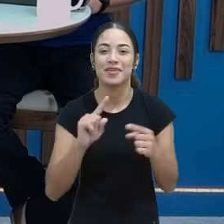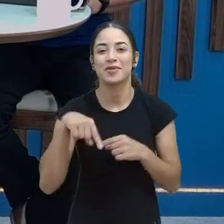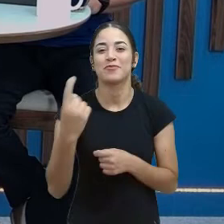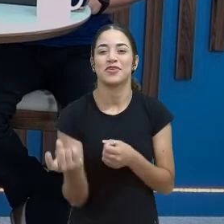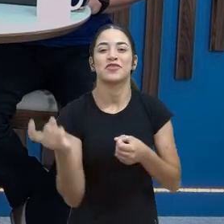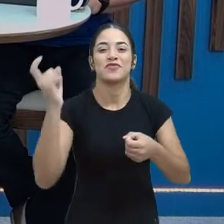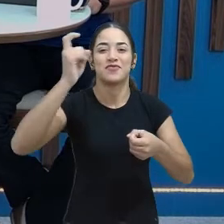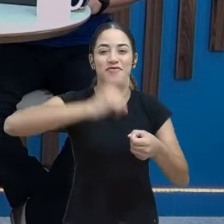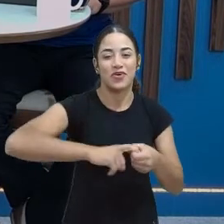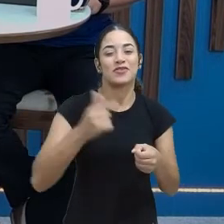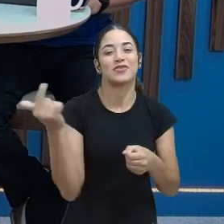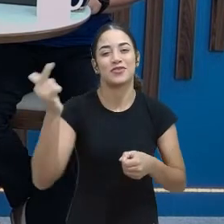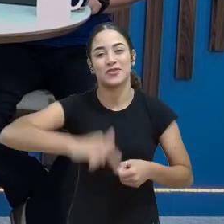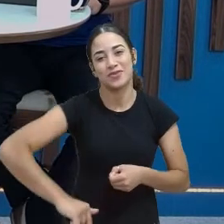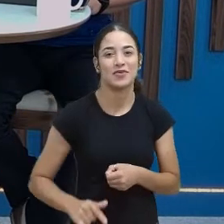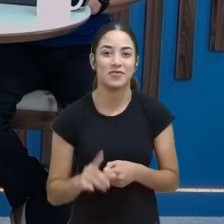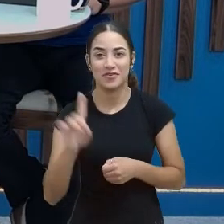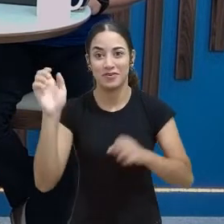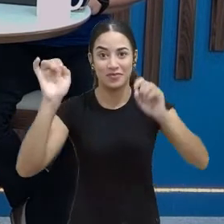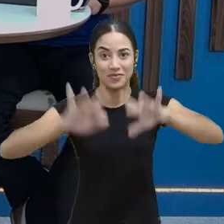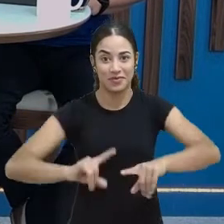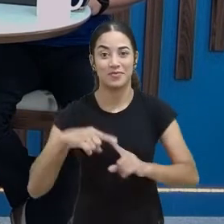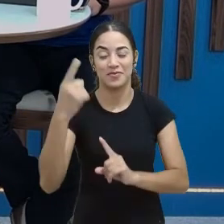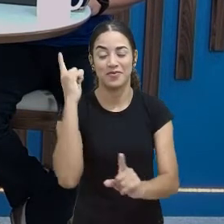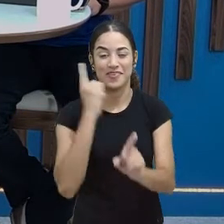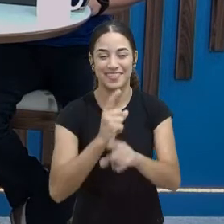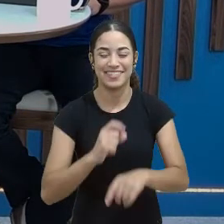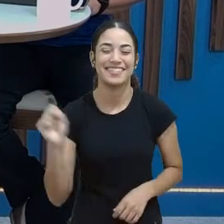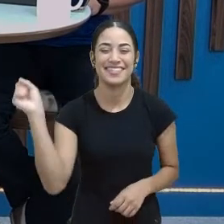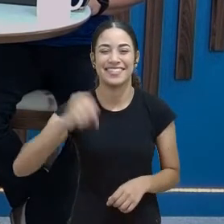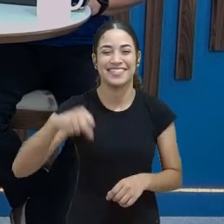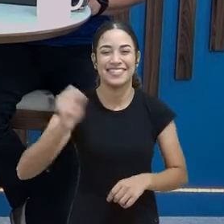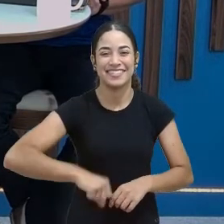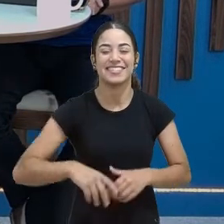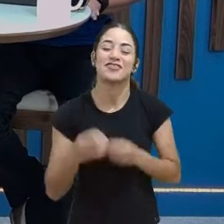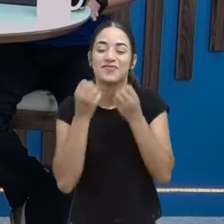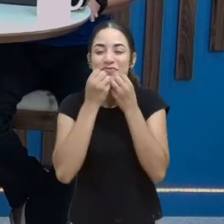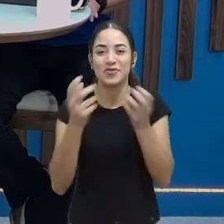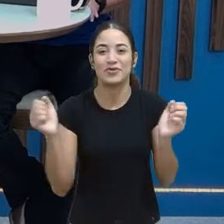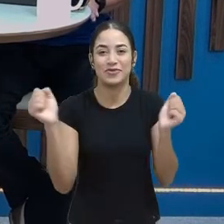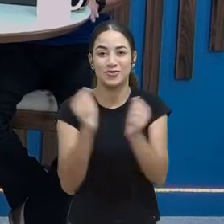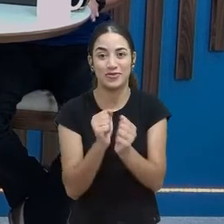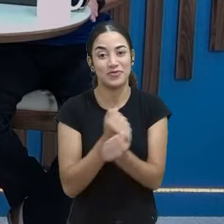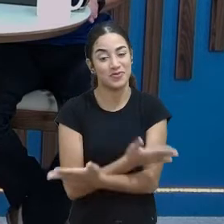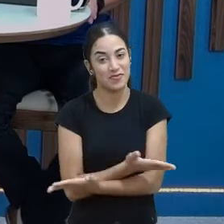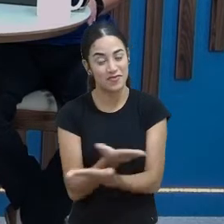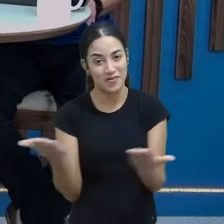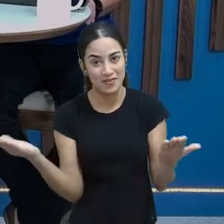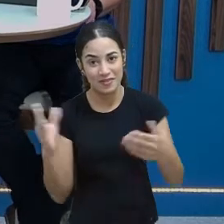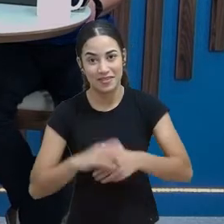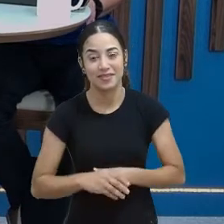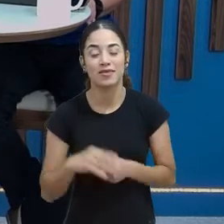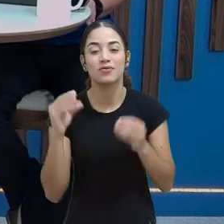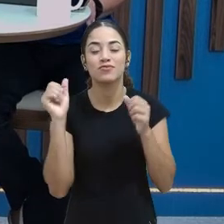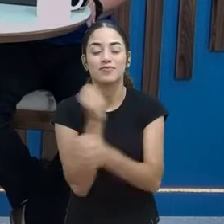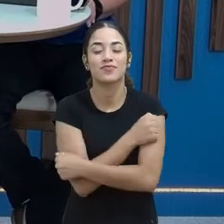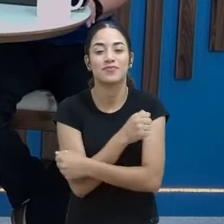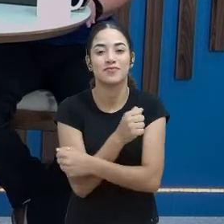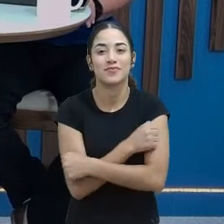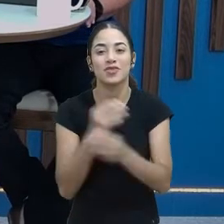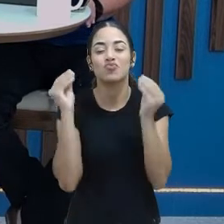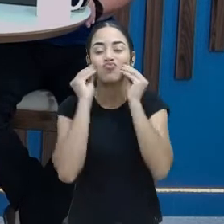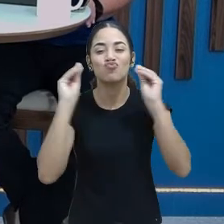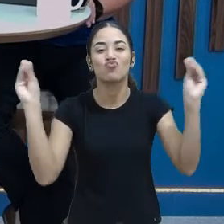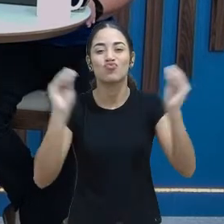quiser, no outro momento. Fique com Deus e até outra hora. Pois é, gente, foi bom estar aqui novamente com vocês. Um grande abraço e um